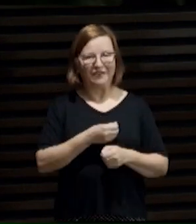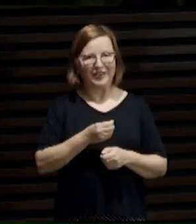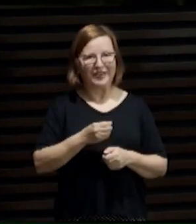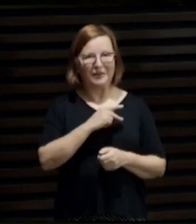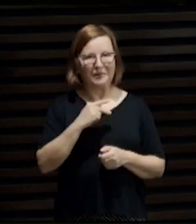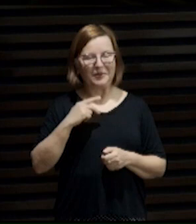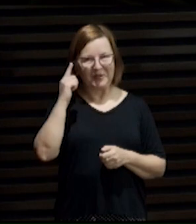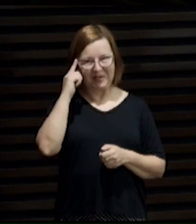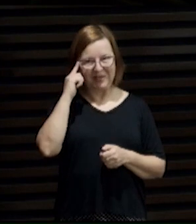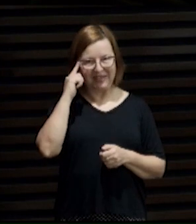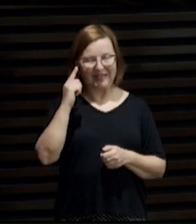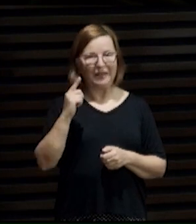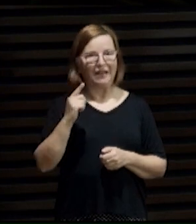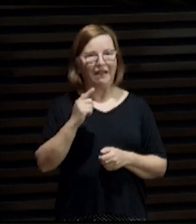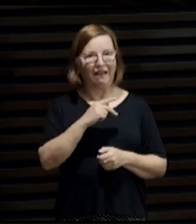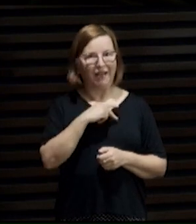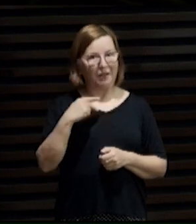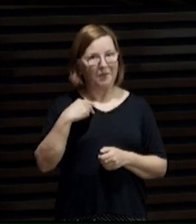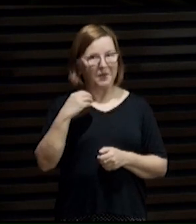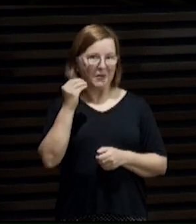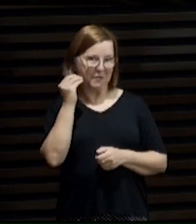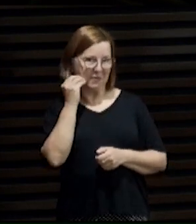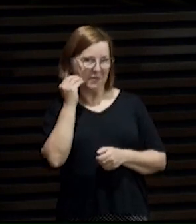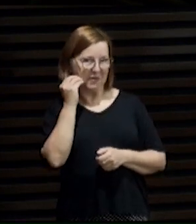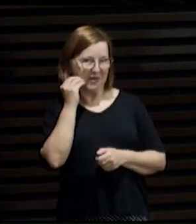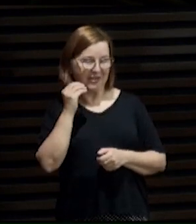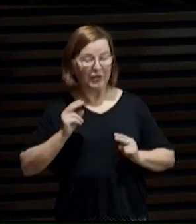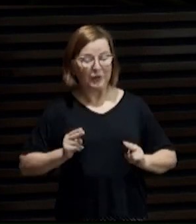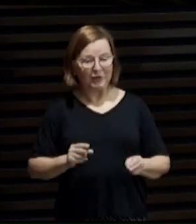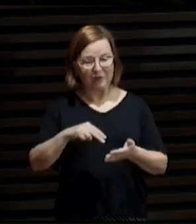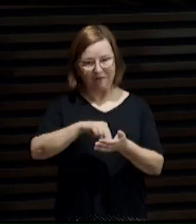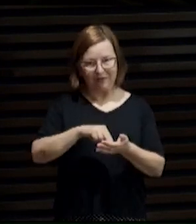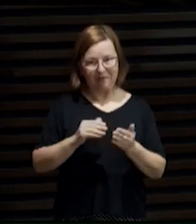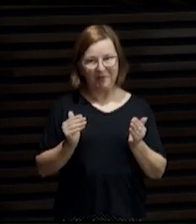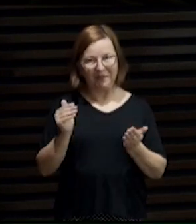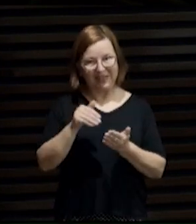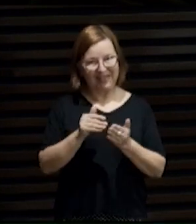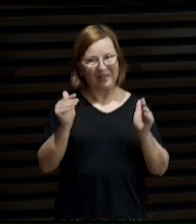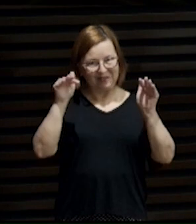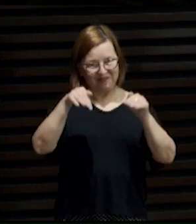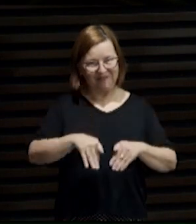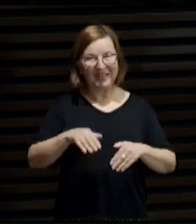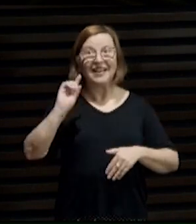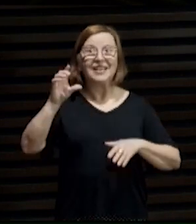pastor experiente e que se mantém firme até o fim. Deus abençoe essa grande